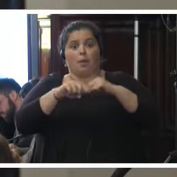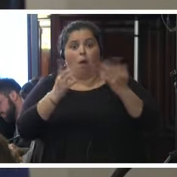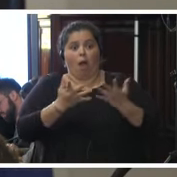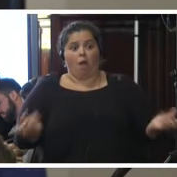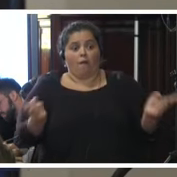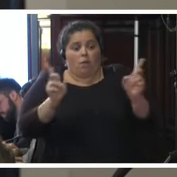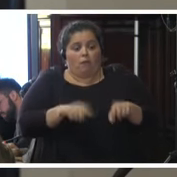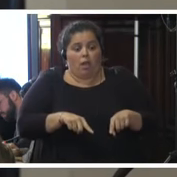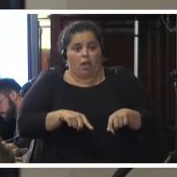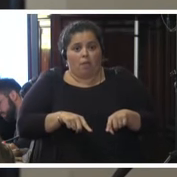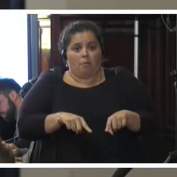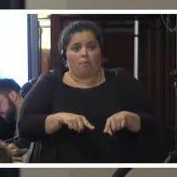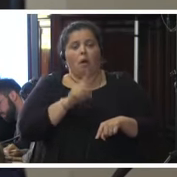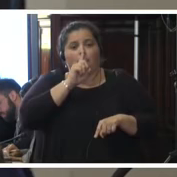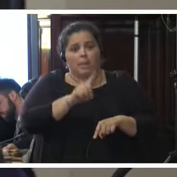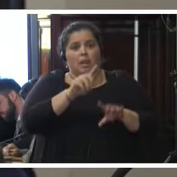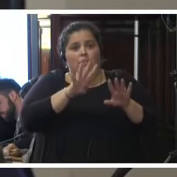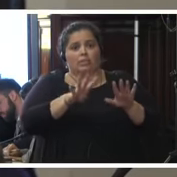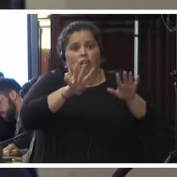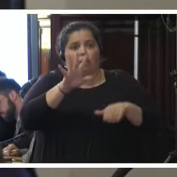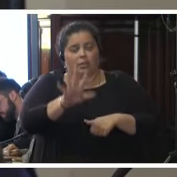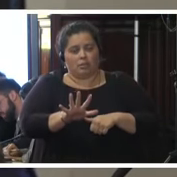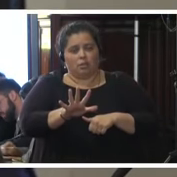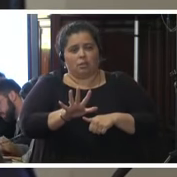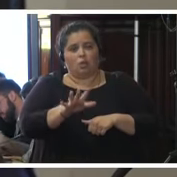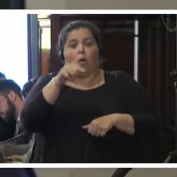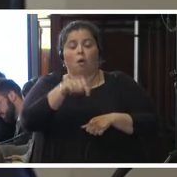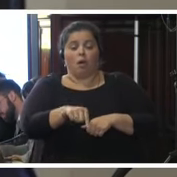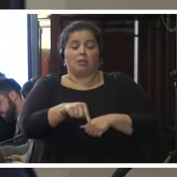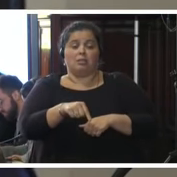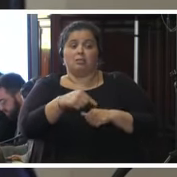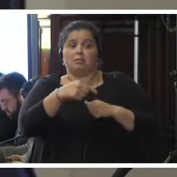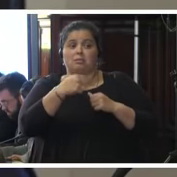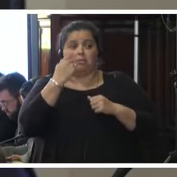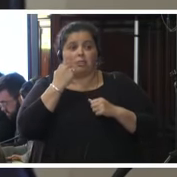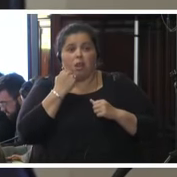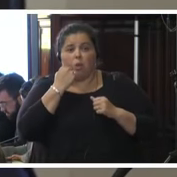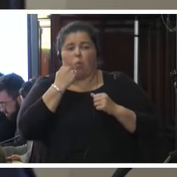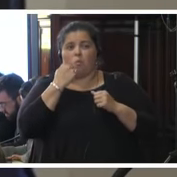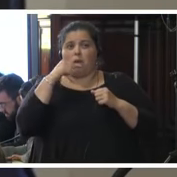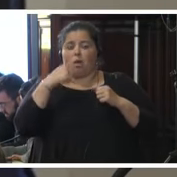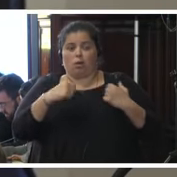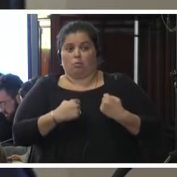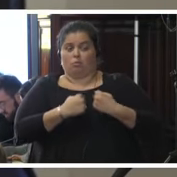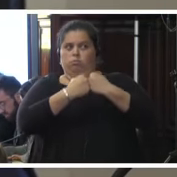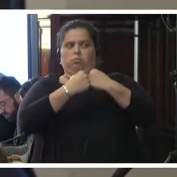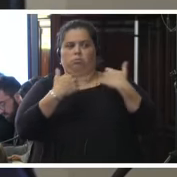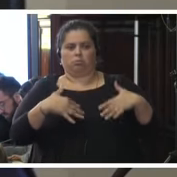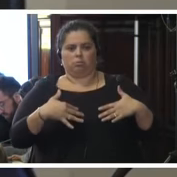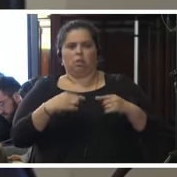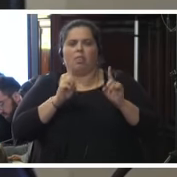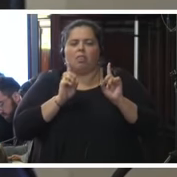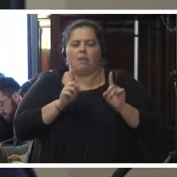1995. Essa cifra é uma cifra chocante. Vamos parar e pensar nessa cifra um pouco, porque a cifra,